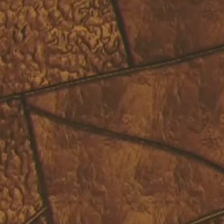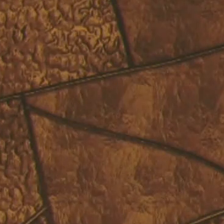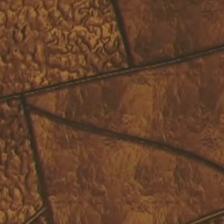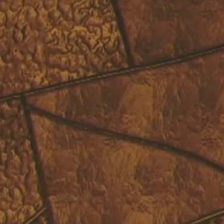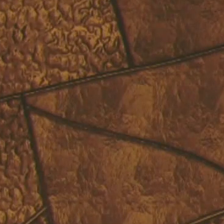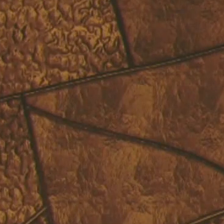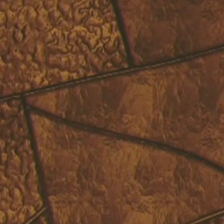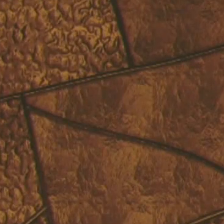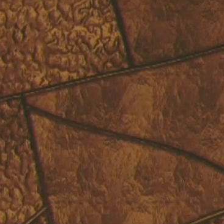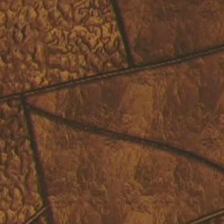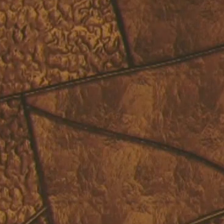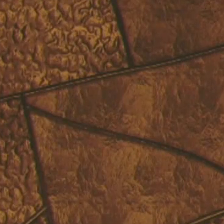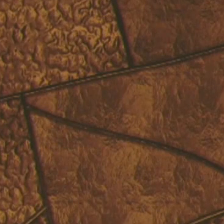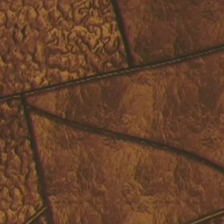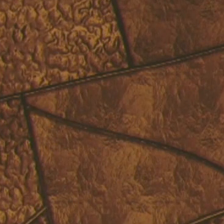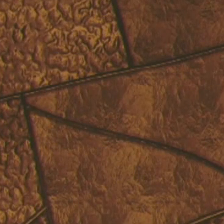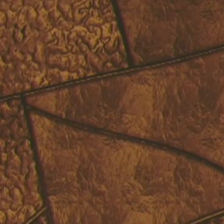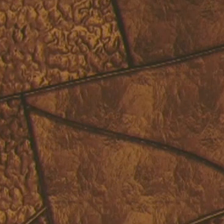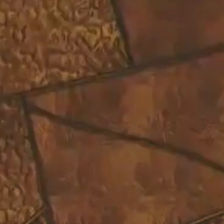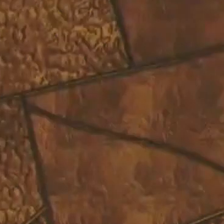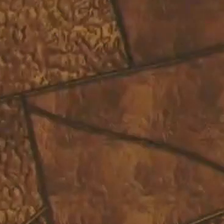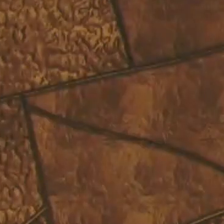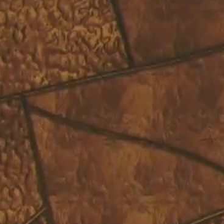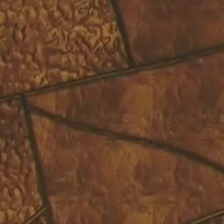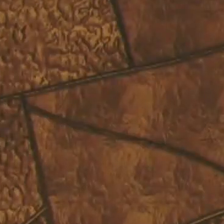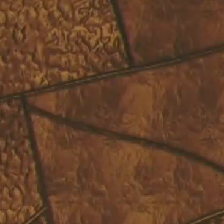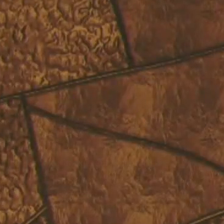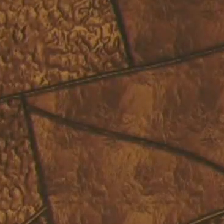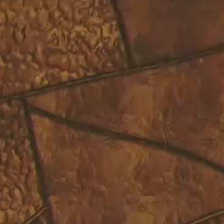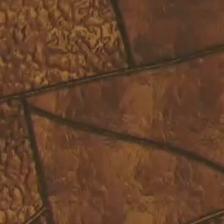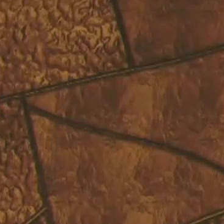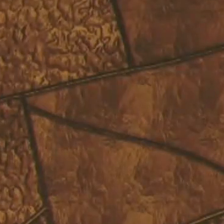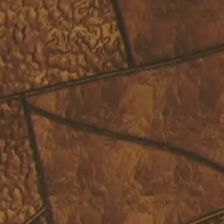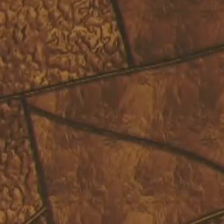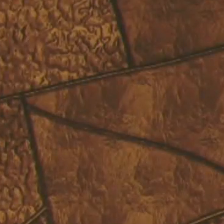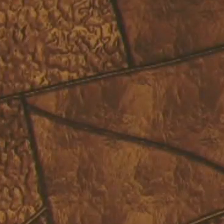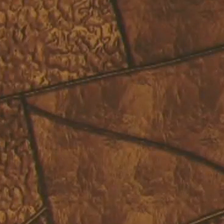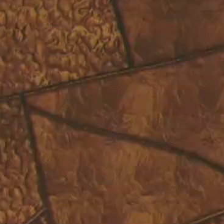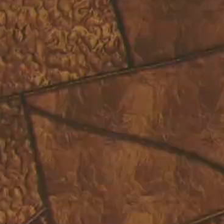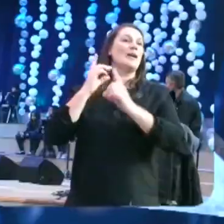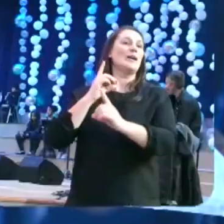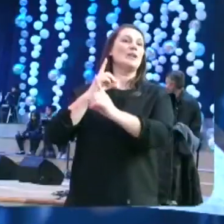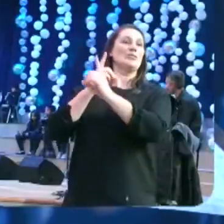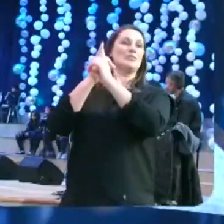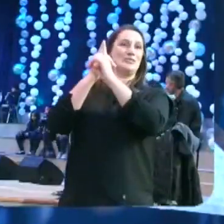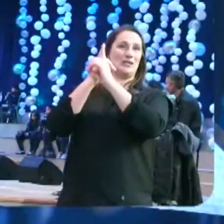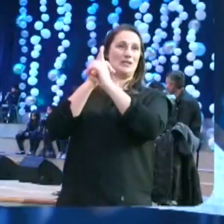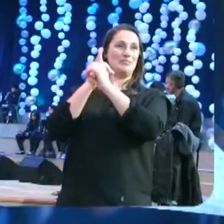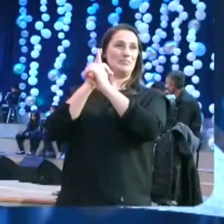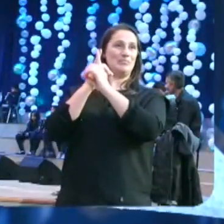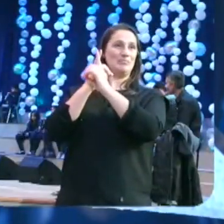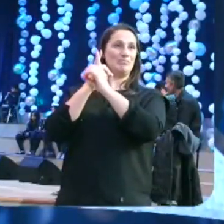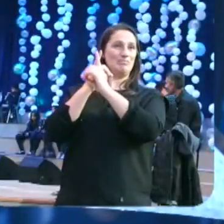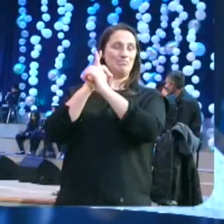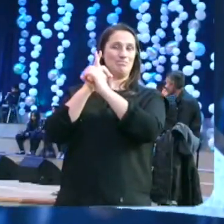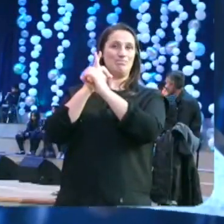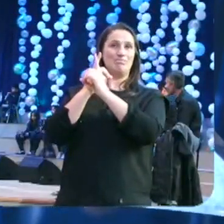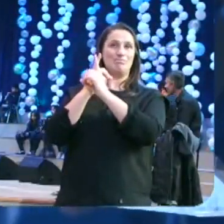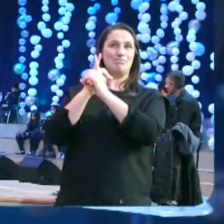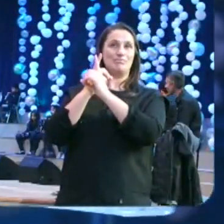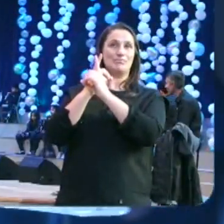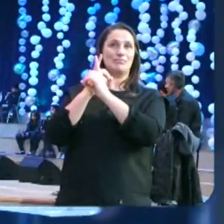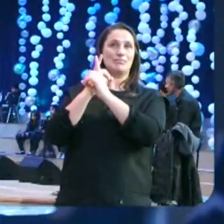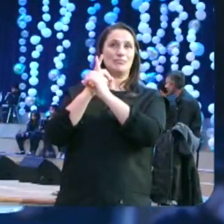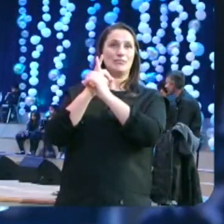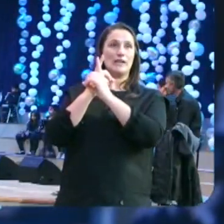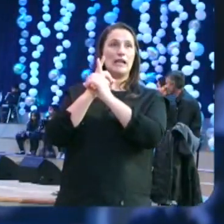meu filho estava morto e viveu de novo, estava perdido e foi achado, e começaram a festa. E a gente vai perceber